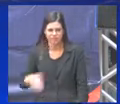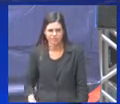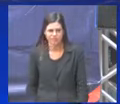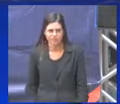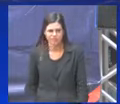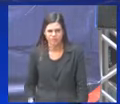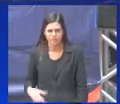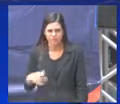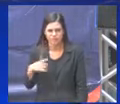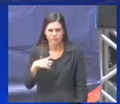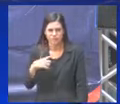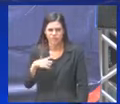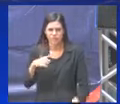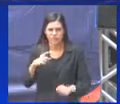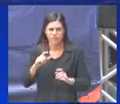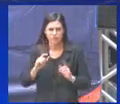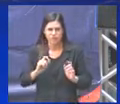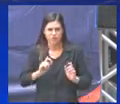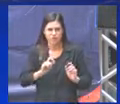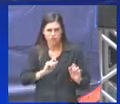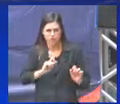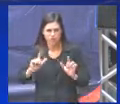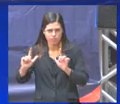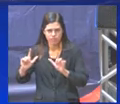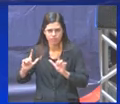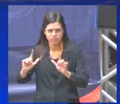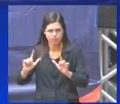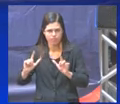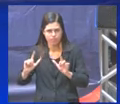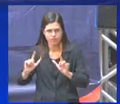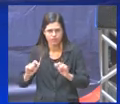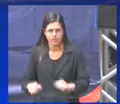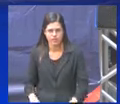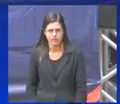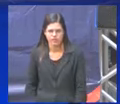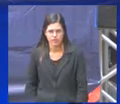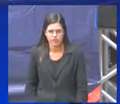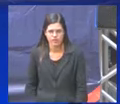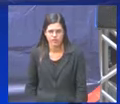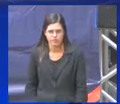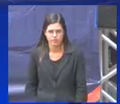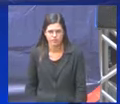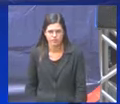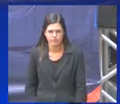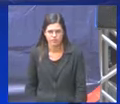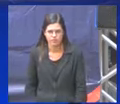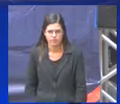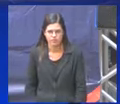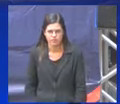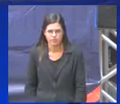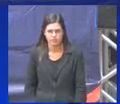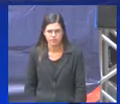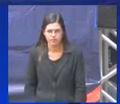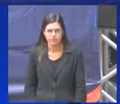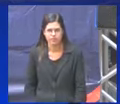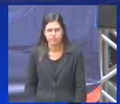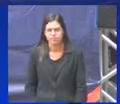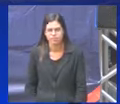eu trouxe também uma apresentação, eu não sei se está dentro desse, se vai ser, só para a gente também conduzir um pouco